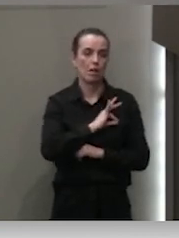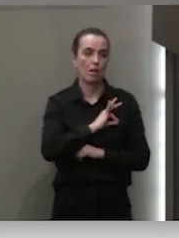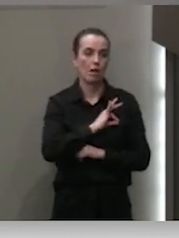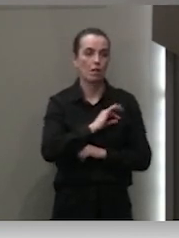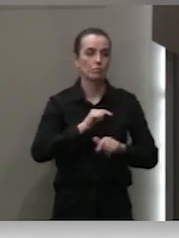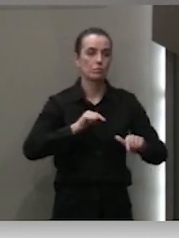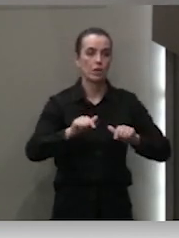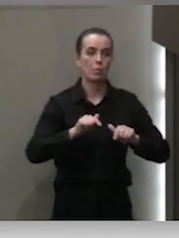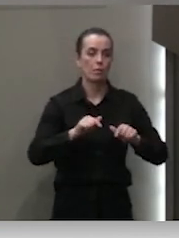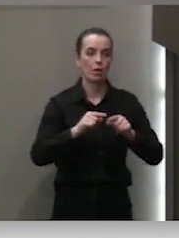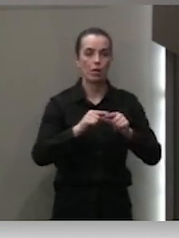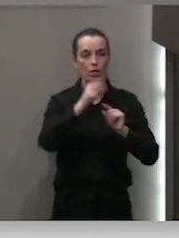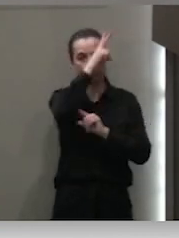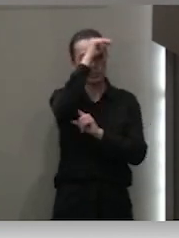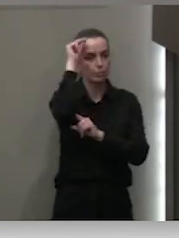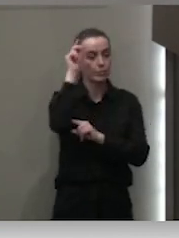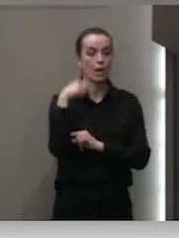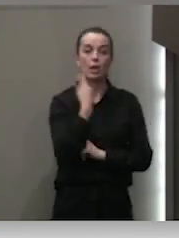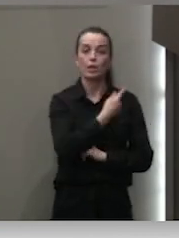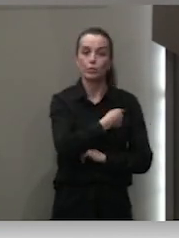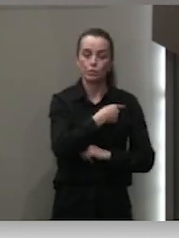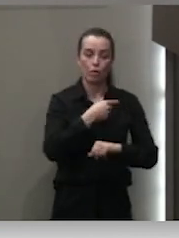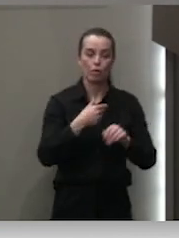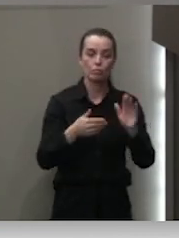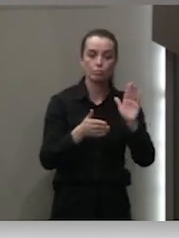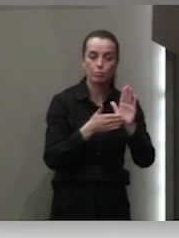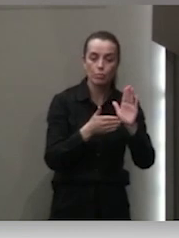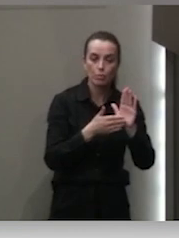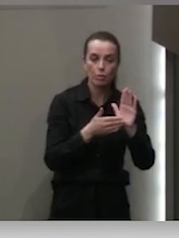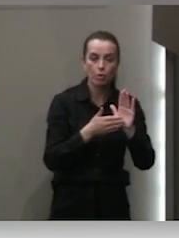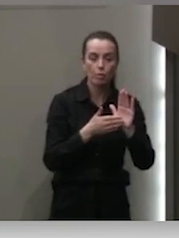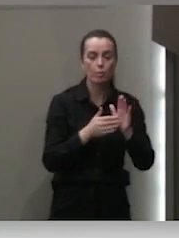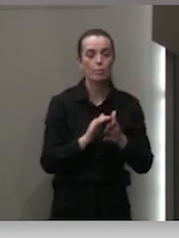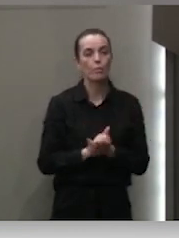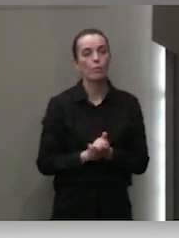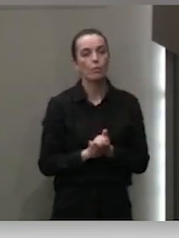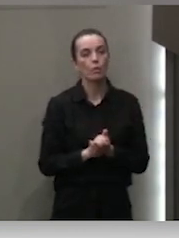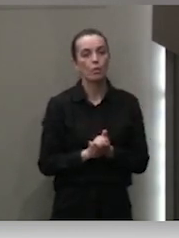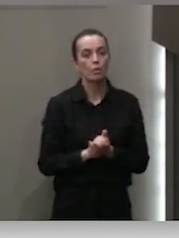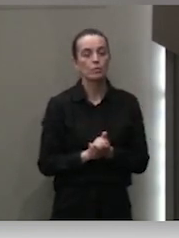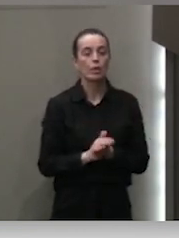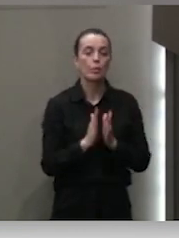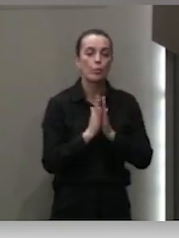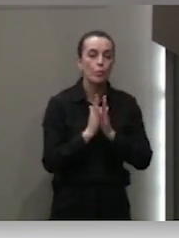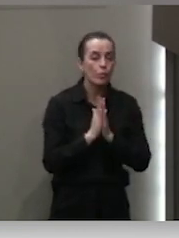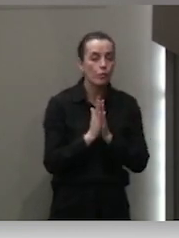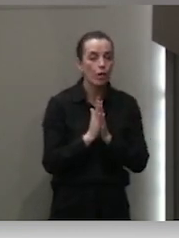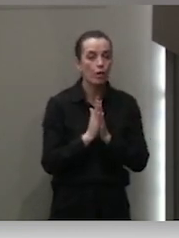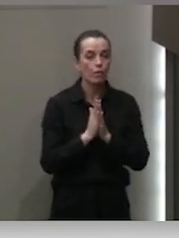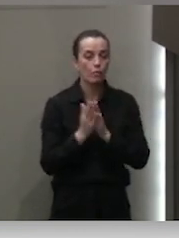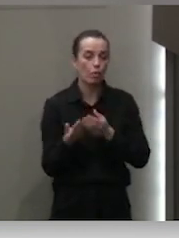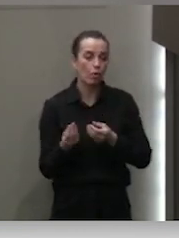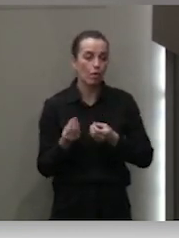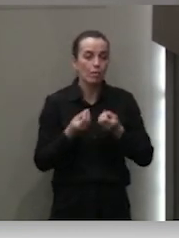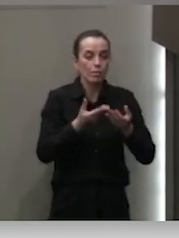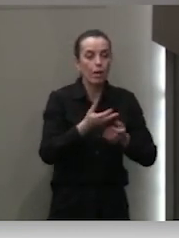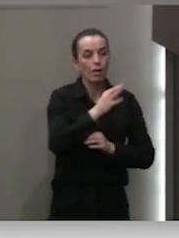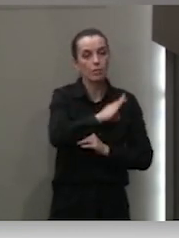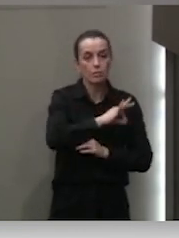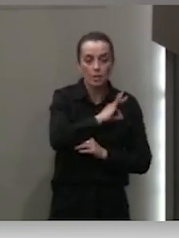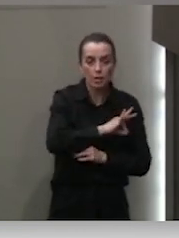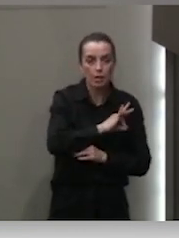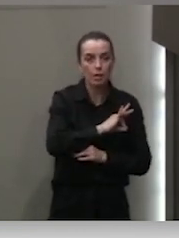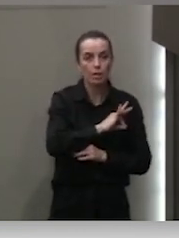propusemos por indicação que ao menos a inflação do ano fosse reposta Logo no início do ano